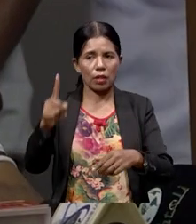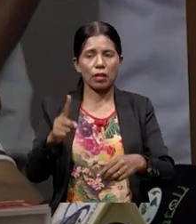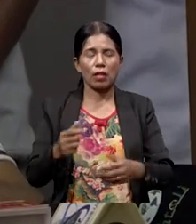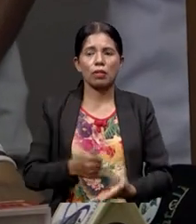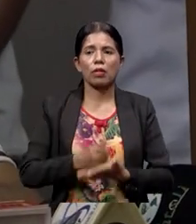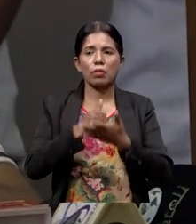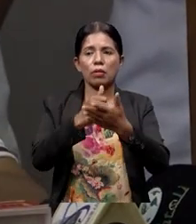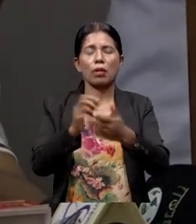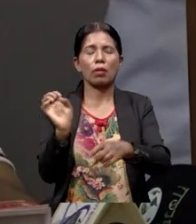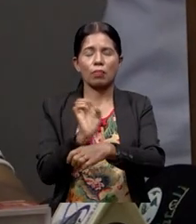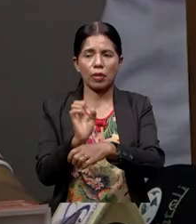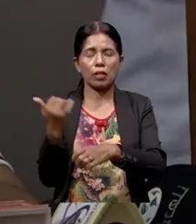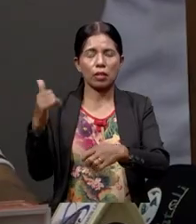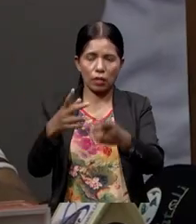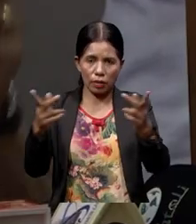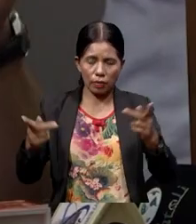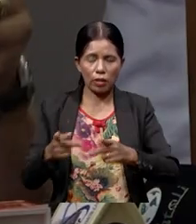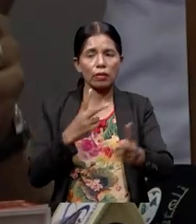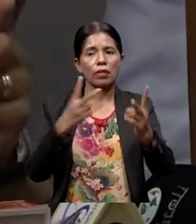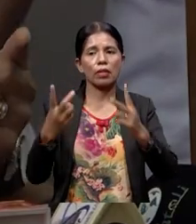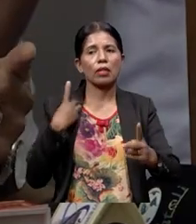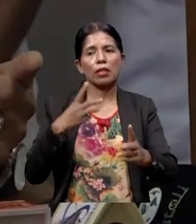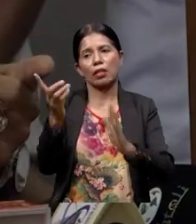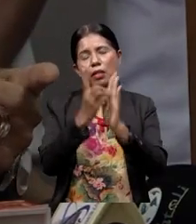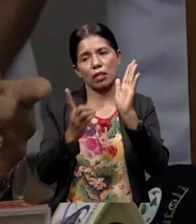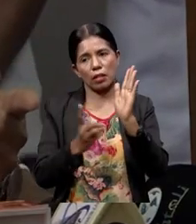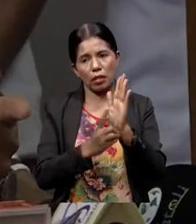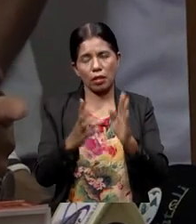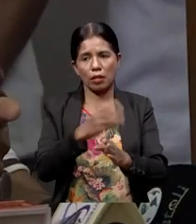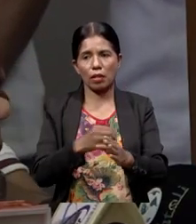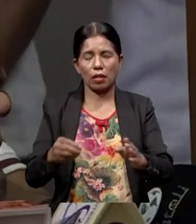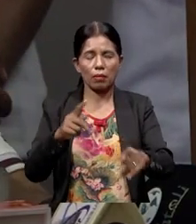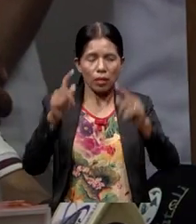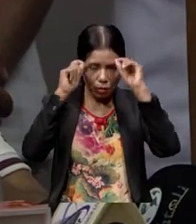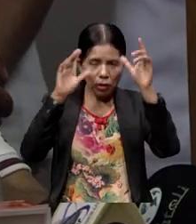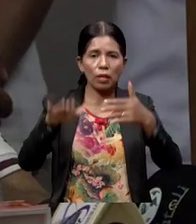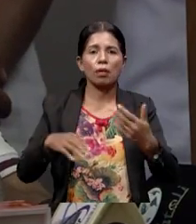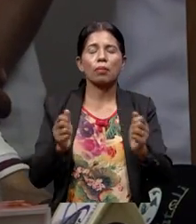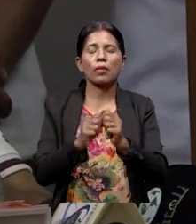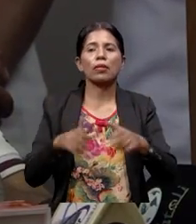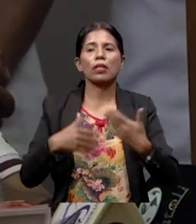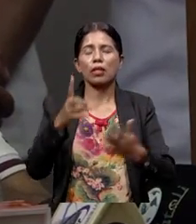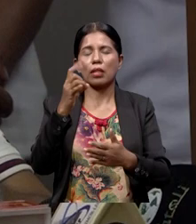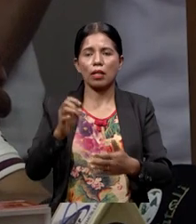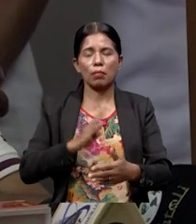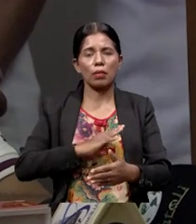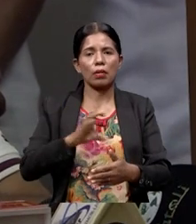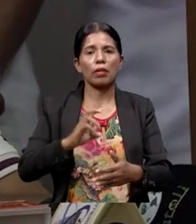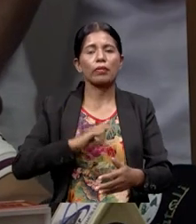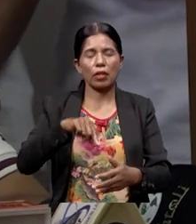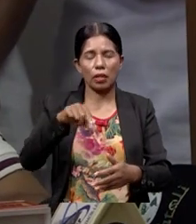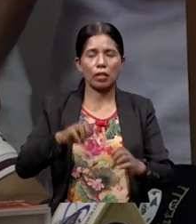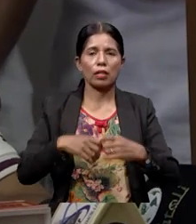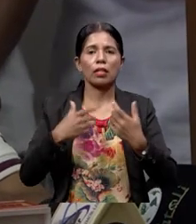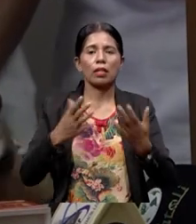apoia empresários hira área turismo, e te dar os empresas me licença turismo tipo rara hira. Dili hira, Baucau hira, Viqueque hira,